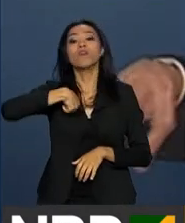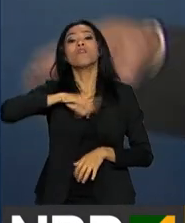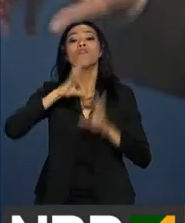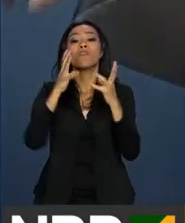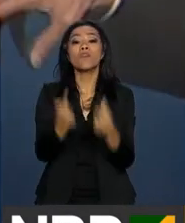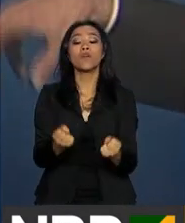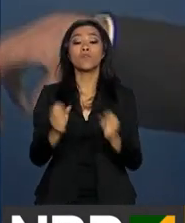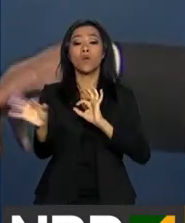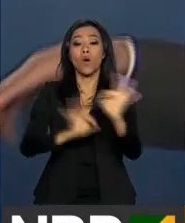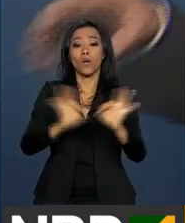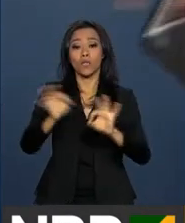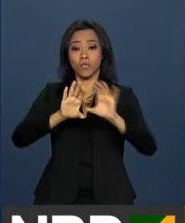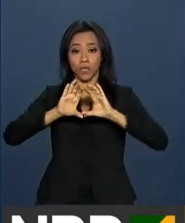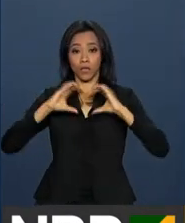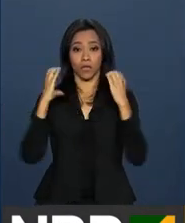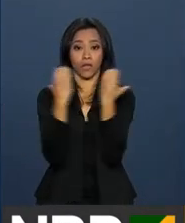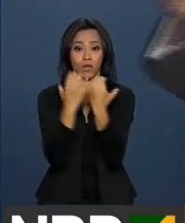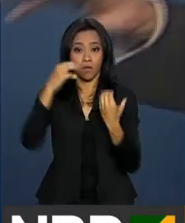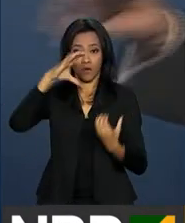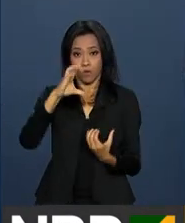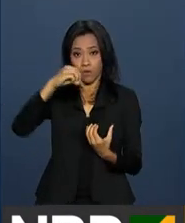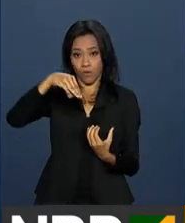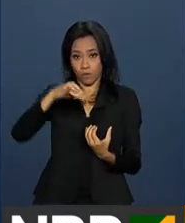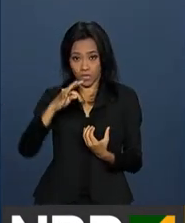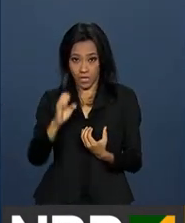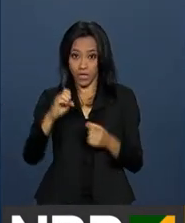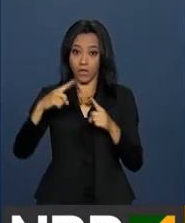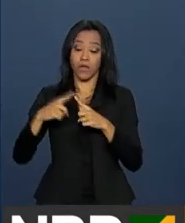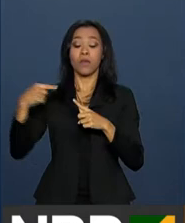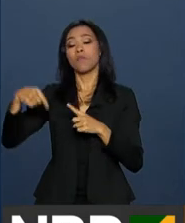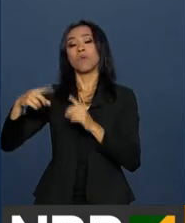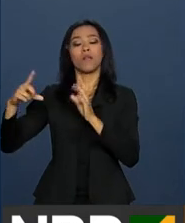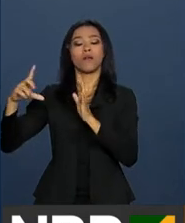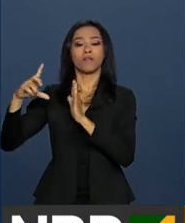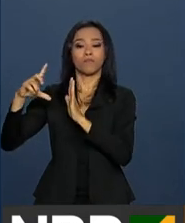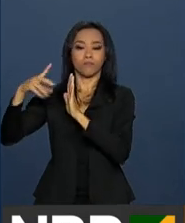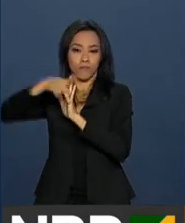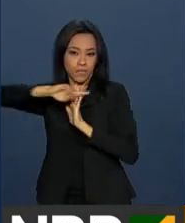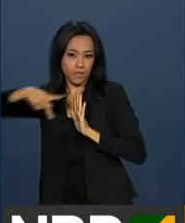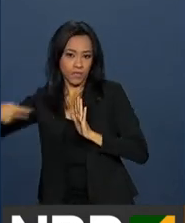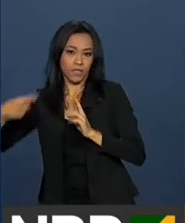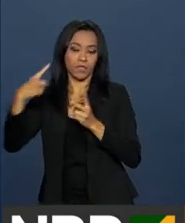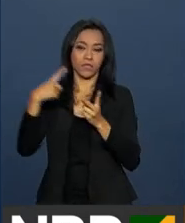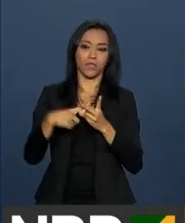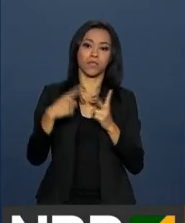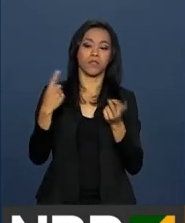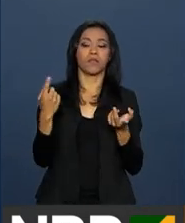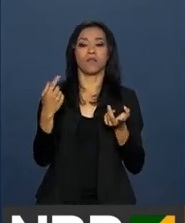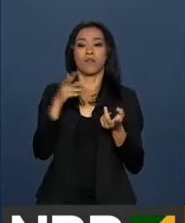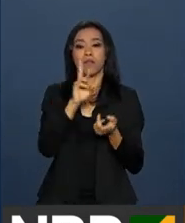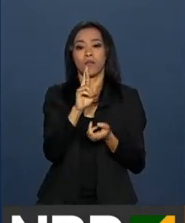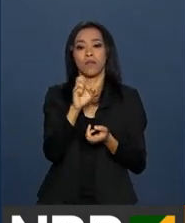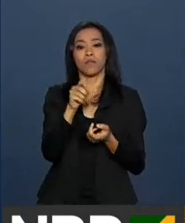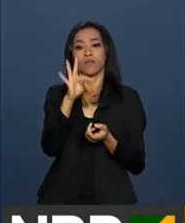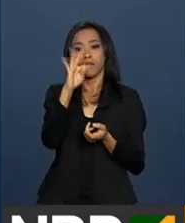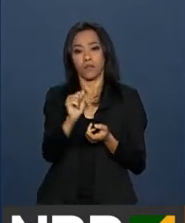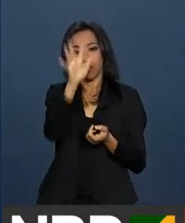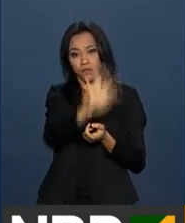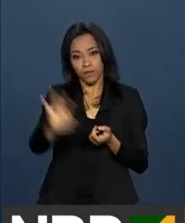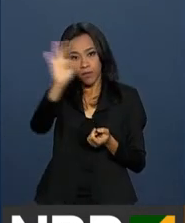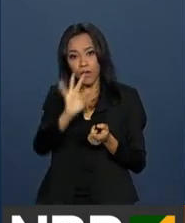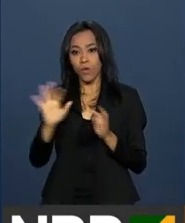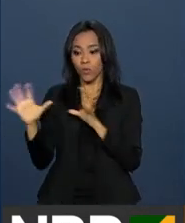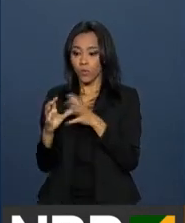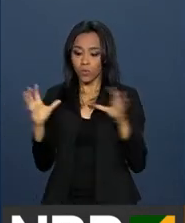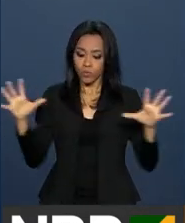comitê integrado pela Casa Civil, pela Receita Federal e pelos outros órgãos envolvidos nesse assunto, para dar uma rápida solução para